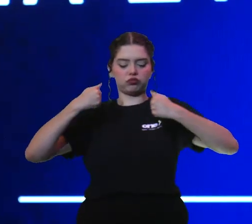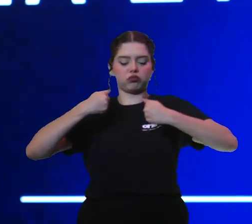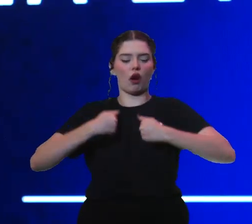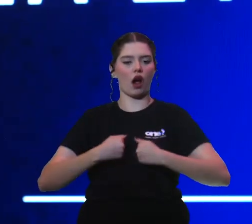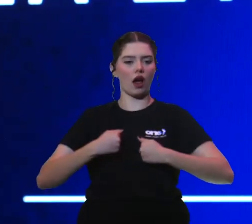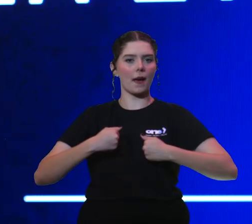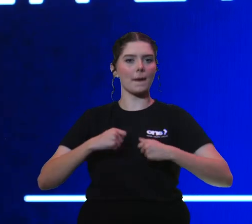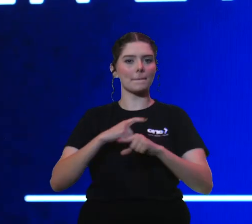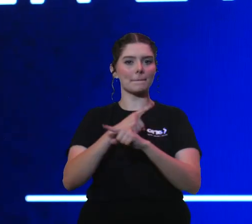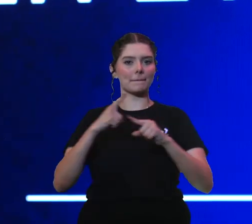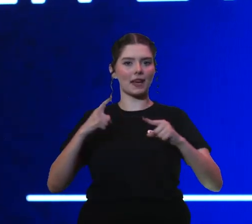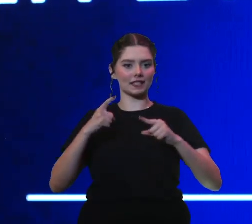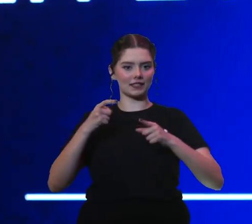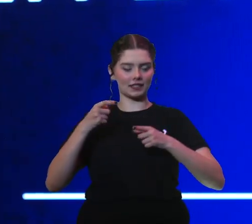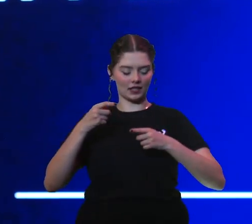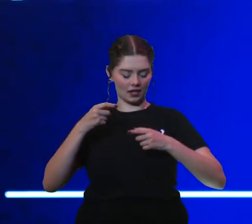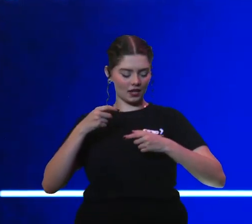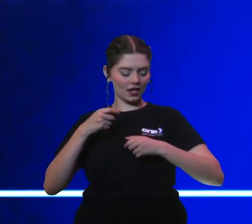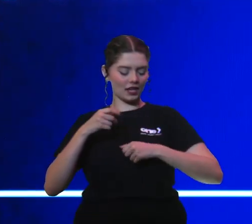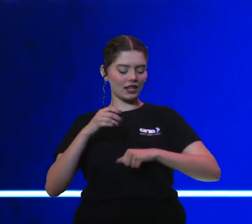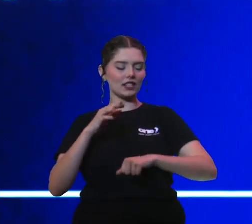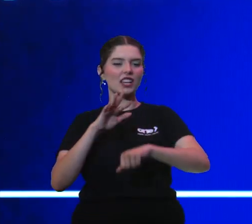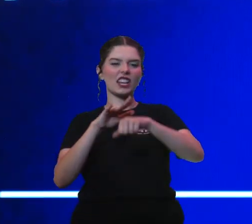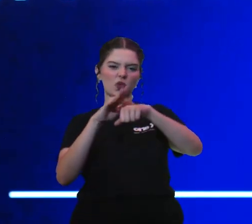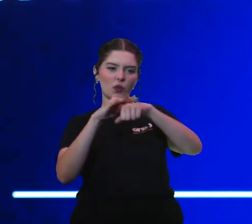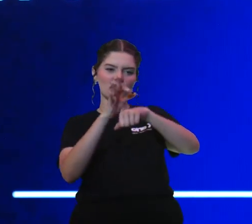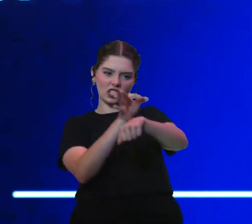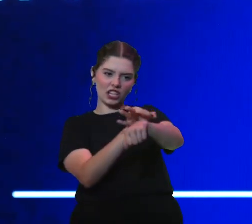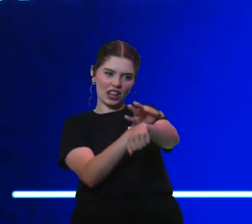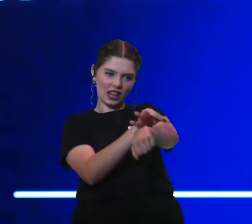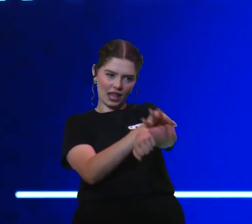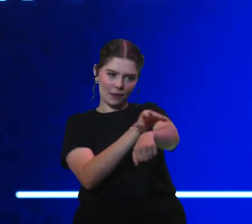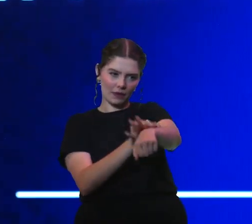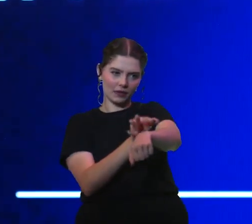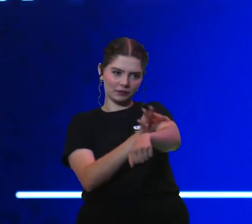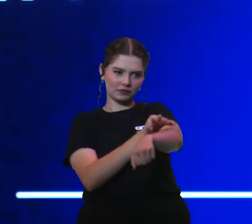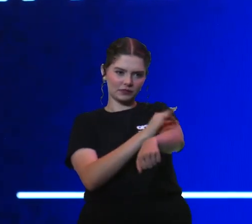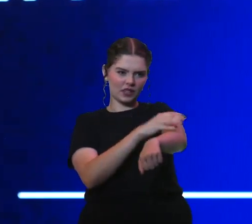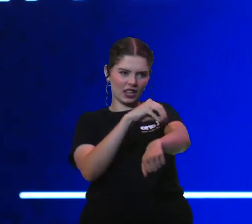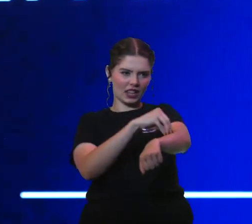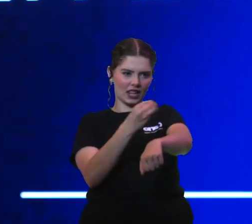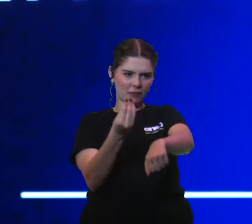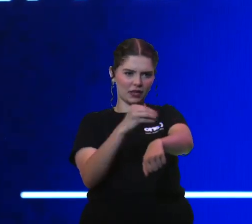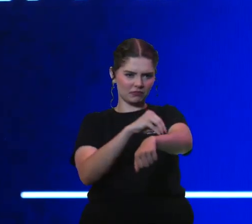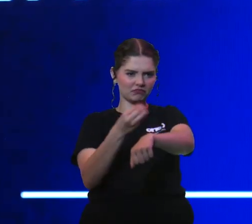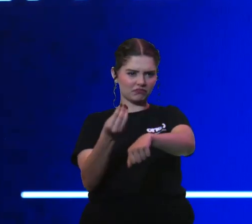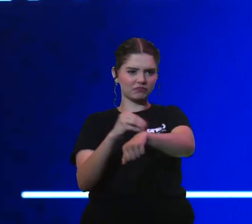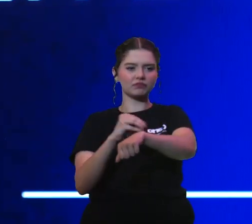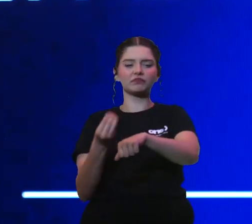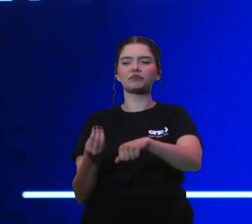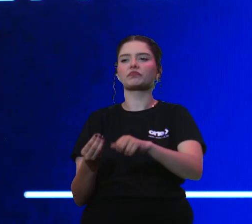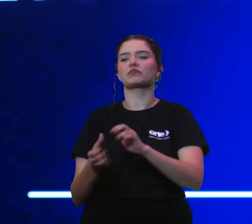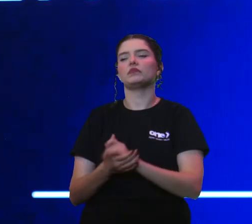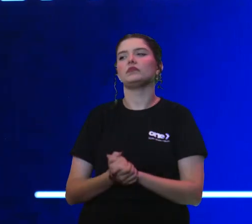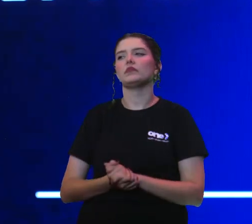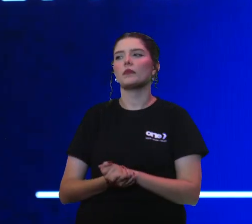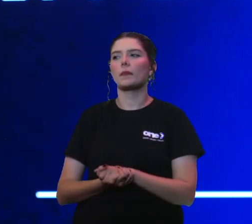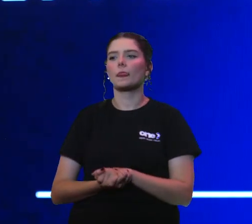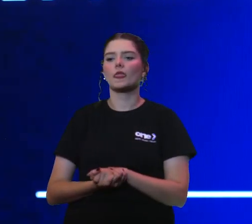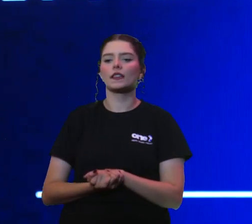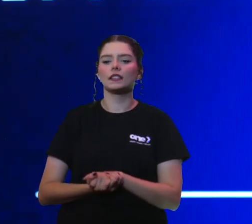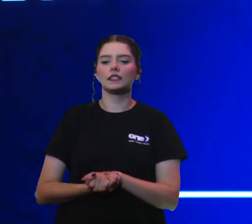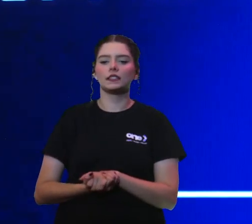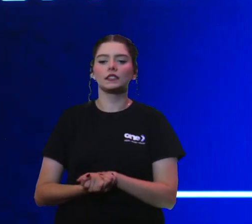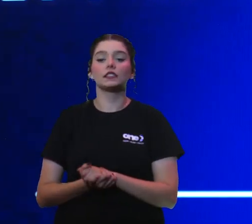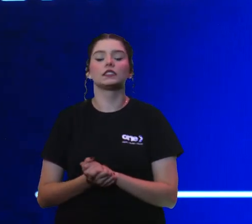armadura? Com lepra. A lepra é como o pecado, ela contamina a gente e as pessoas próximas a nós. Agora, olha só que interessante.